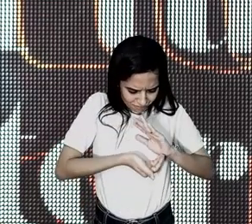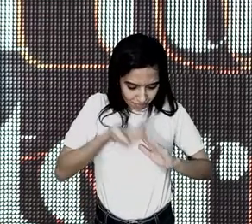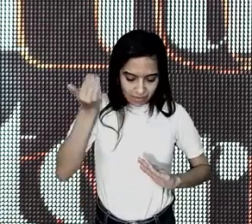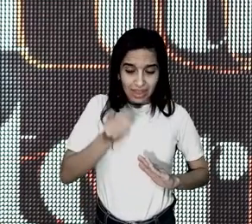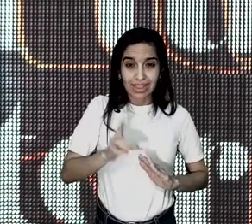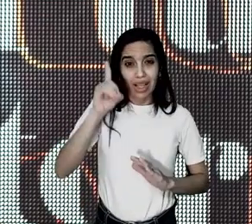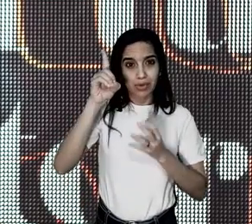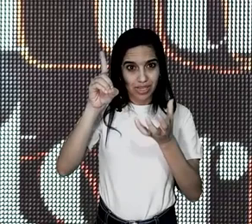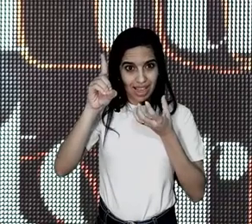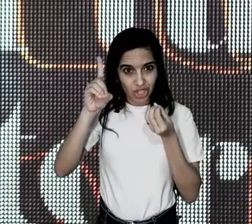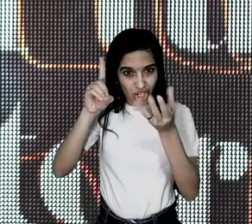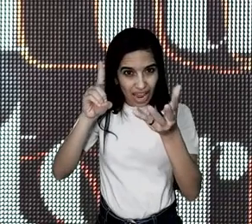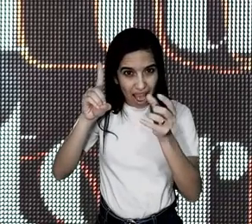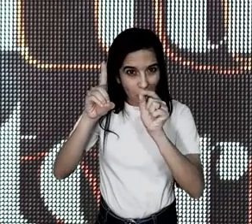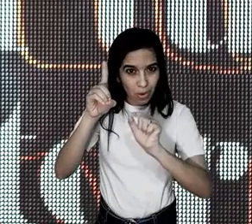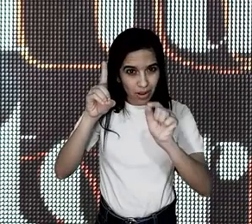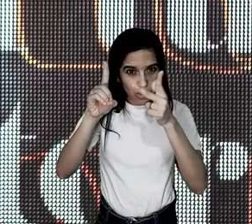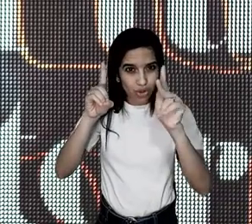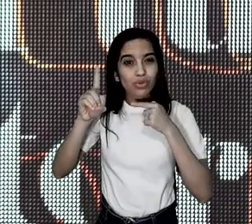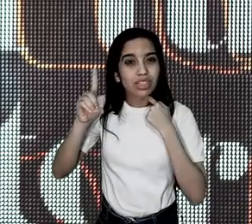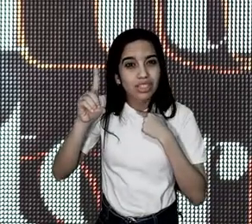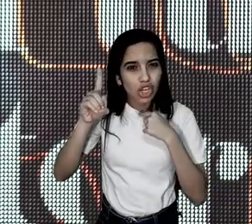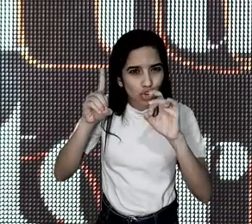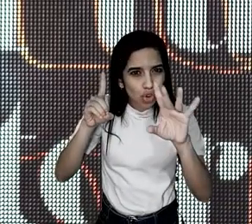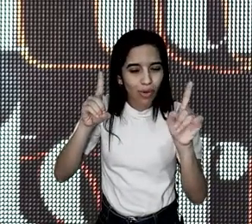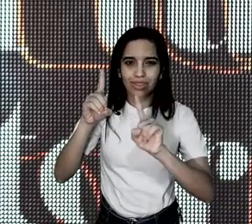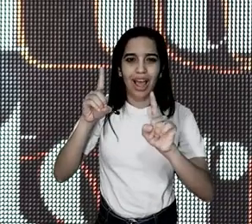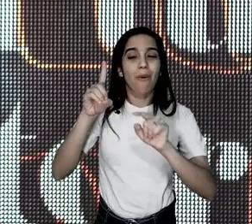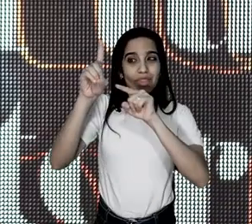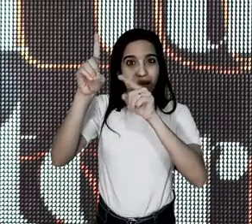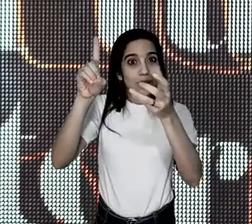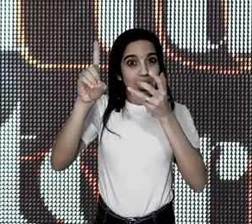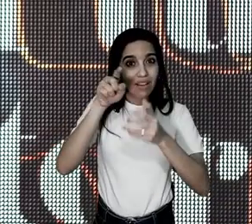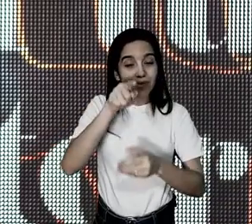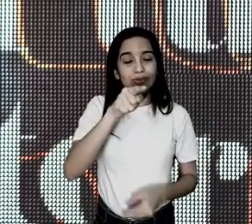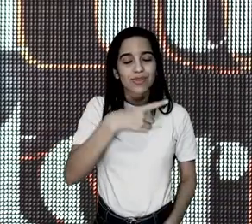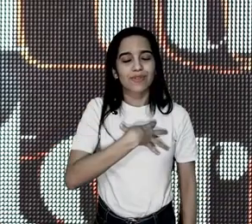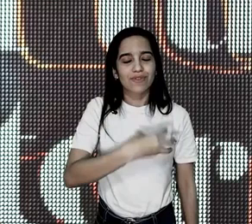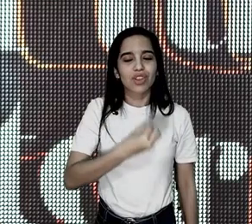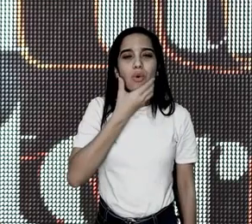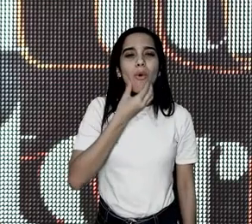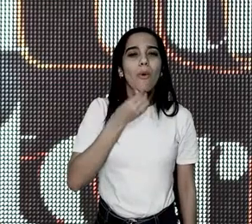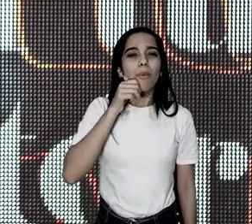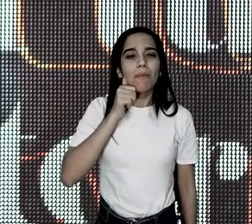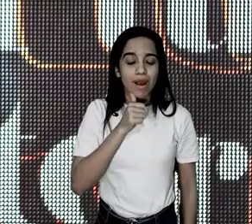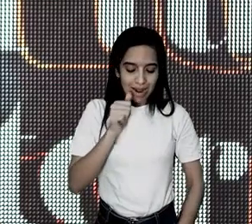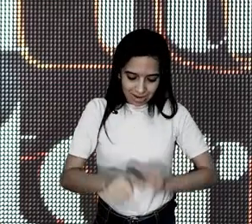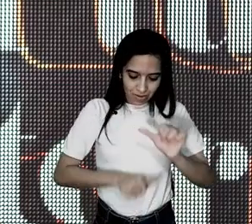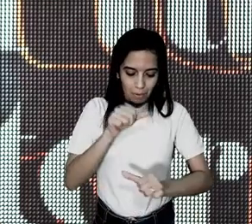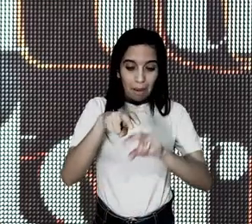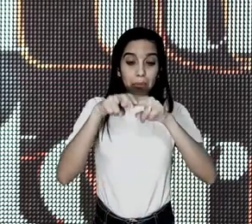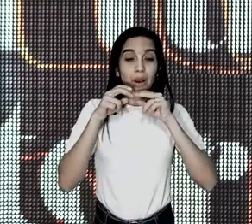quer, Deus quer fazer de você um filho e uma filha, completamente transformado pela sua glória.